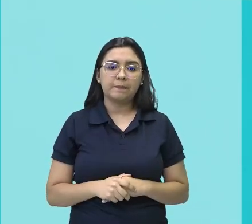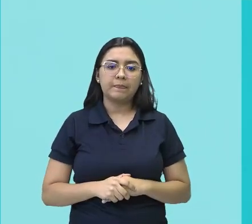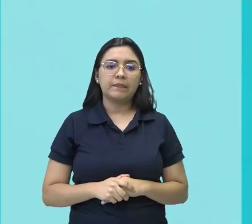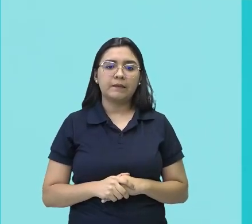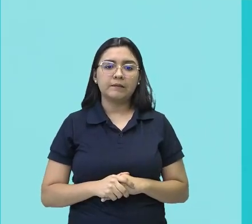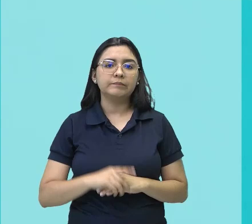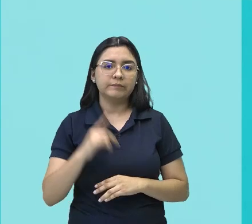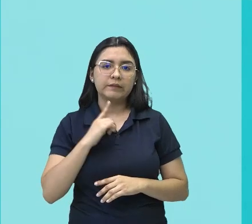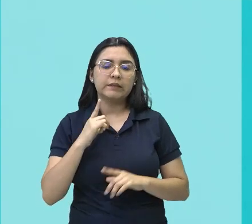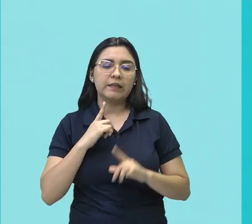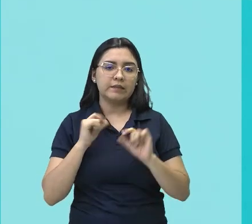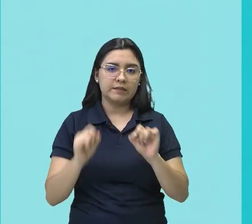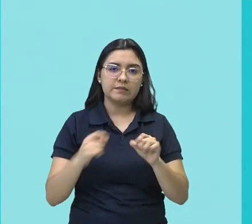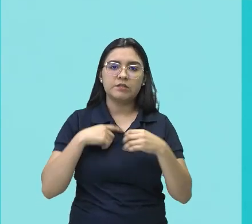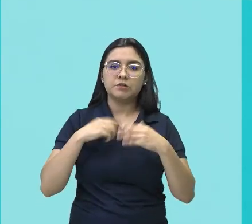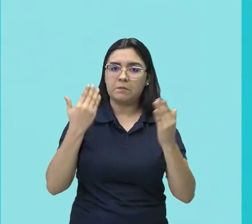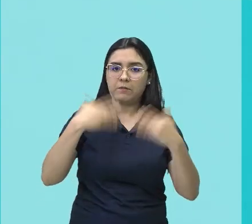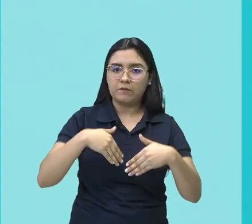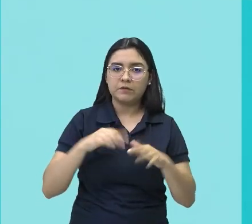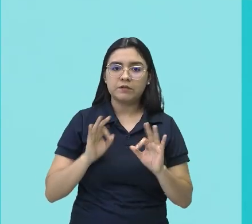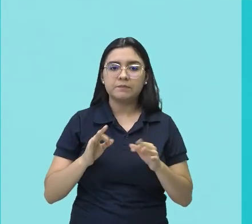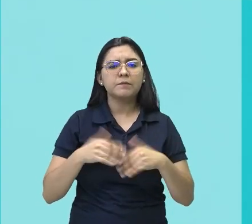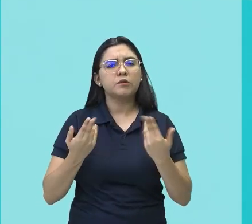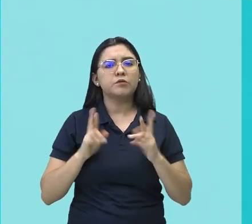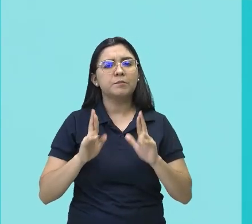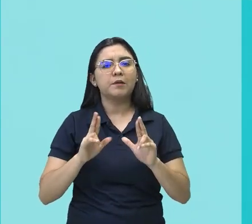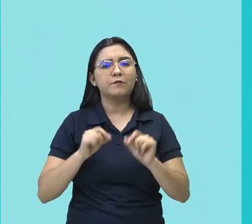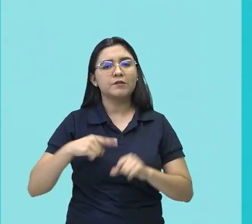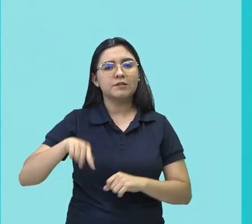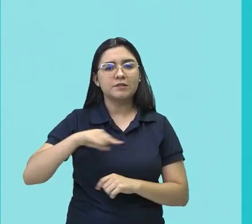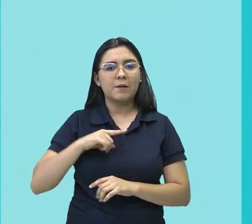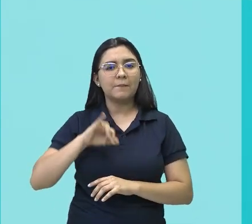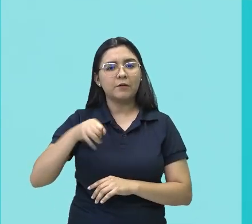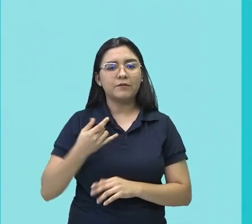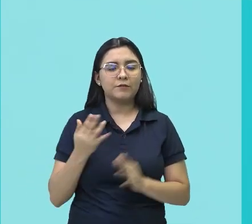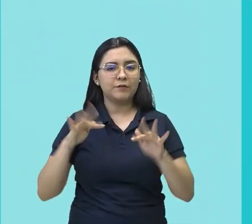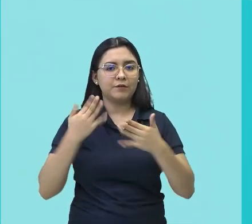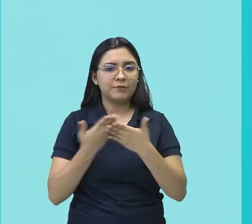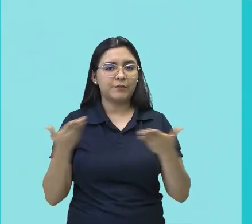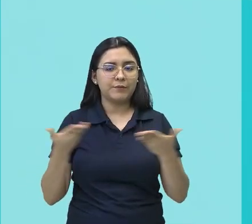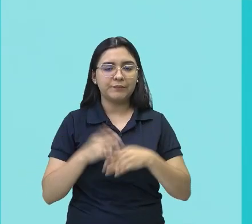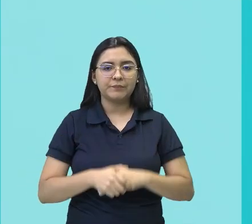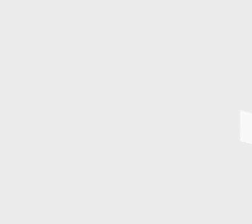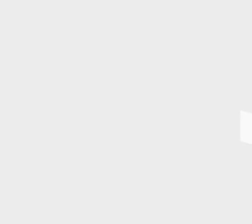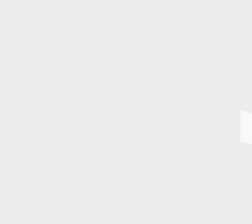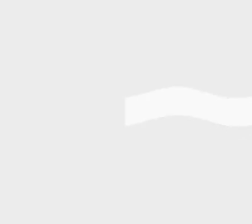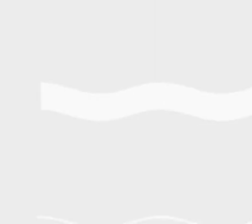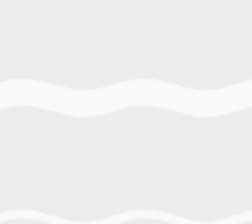bastante comum nessas avaliações, tá bom? Espero que vocês tenham aproveitado e a gente vai ficando por aqui.